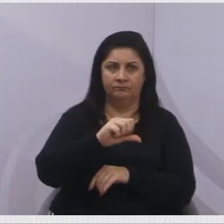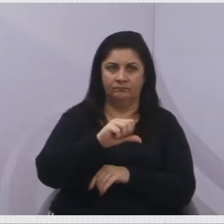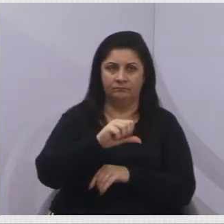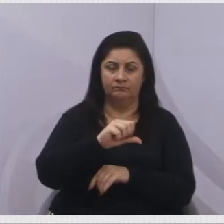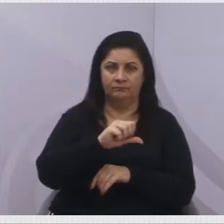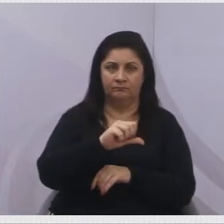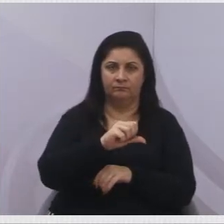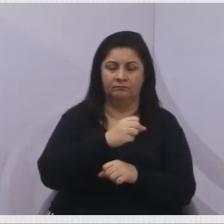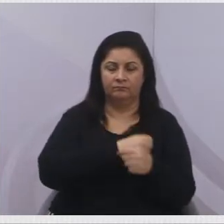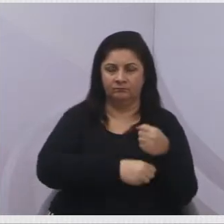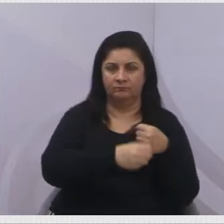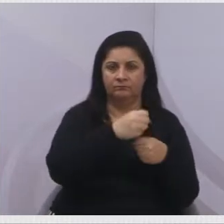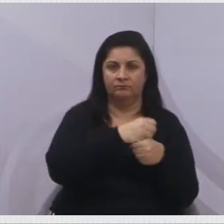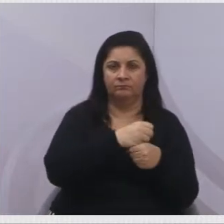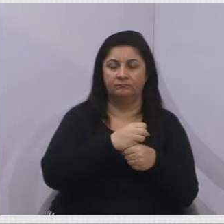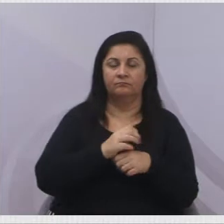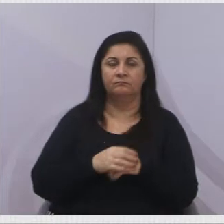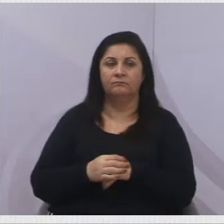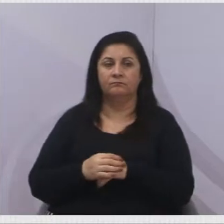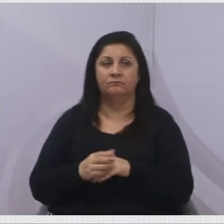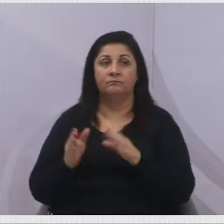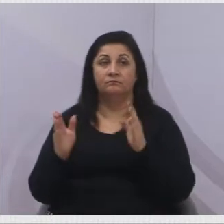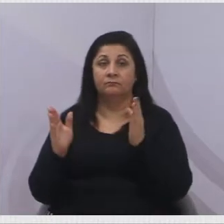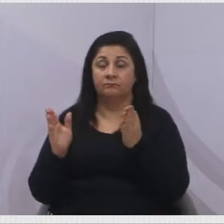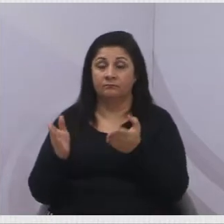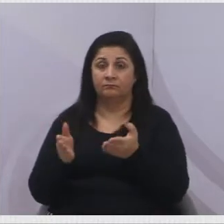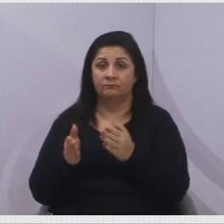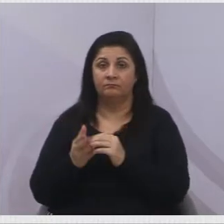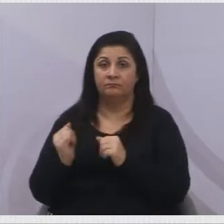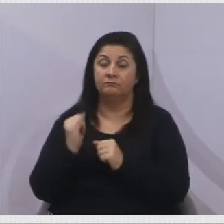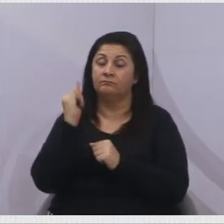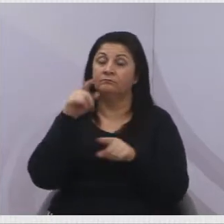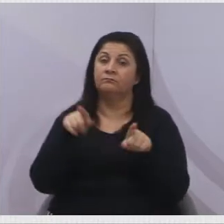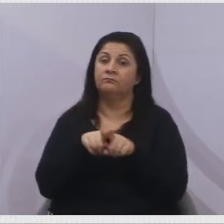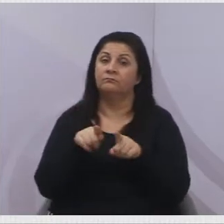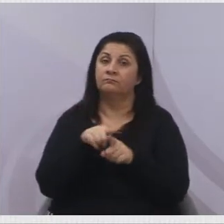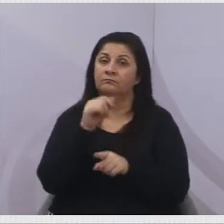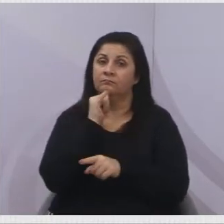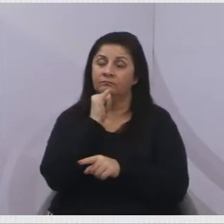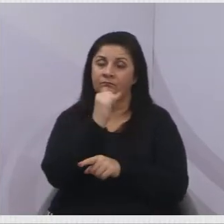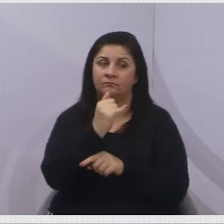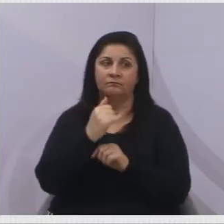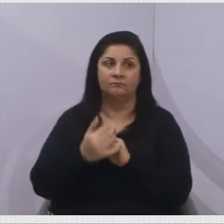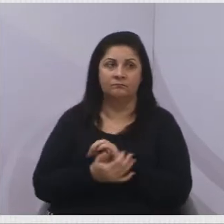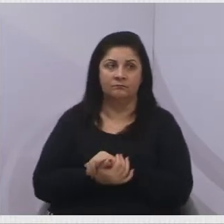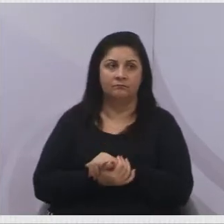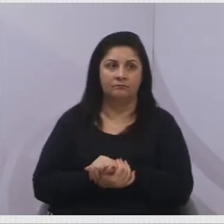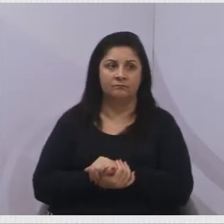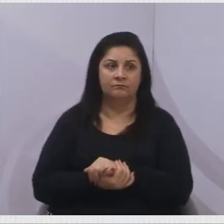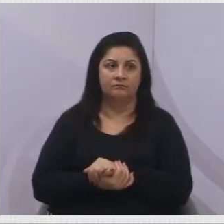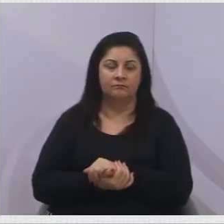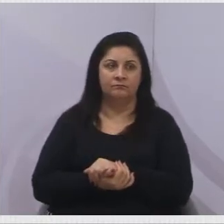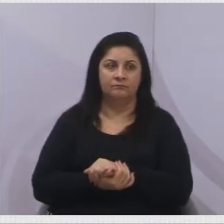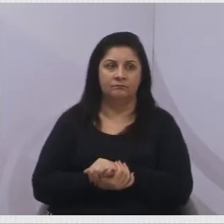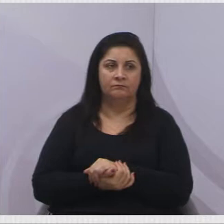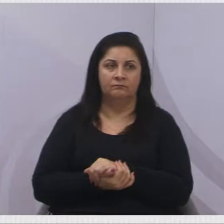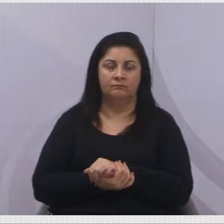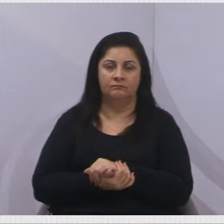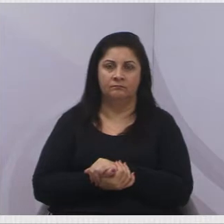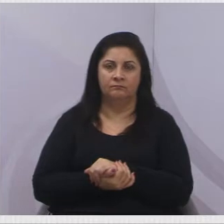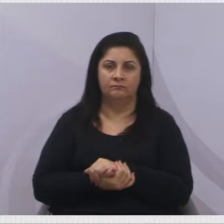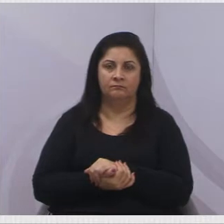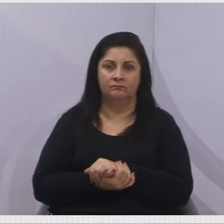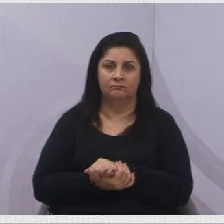em 2021. É importante a gente destacar que essa falta